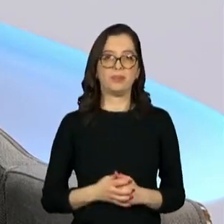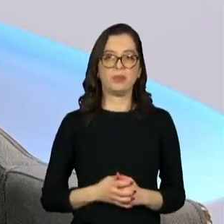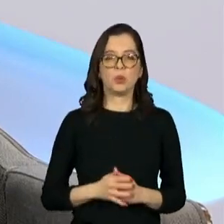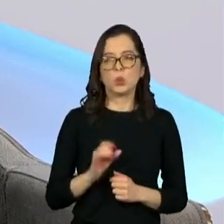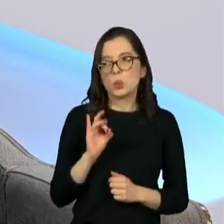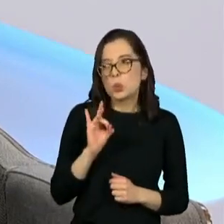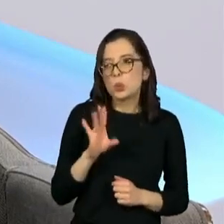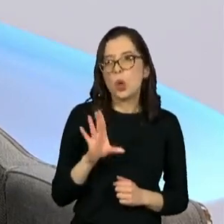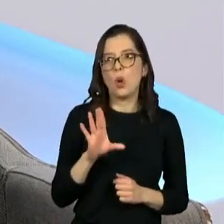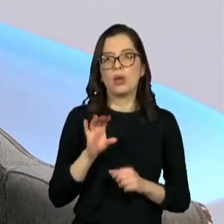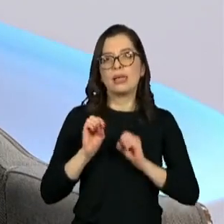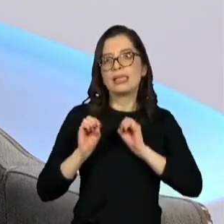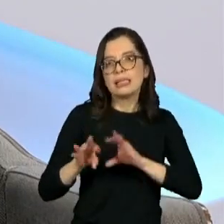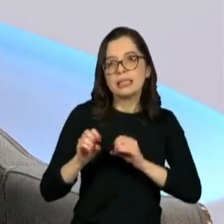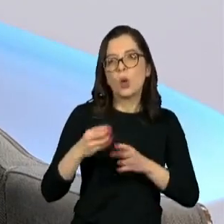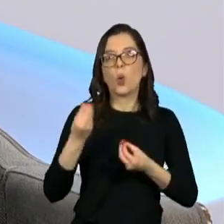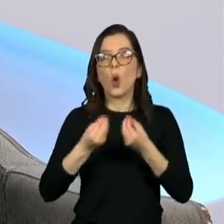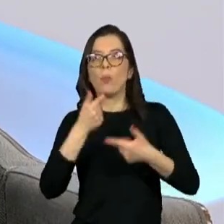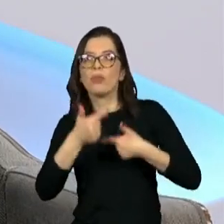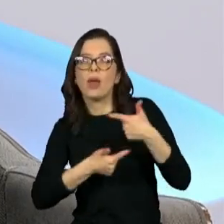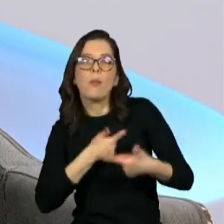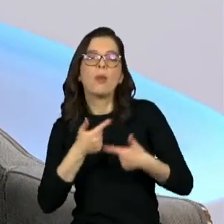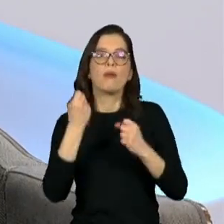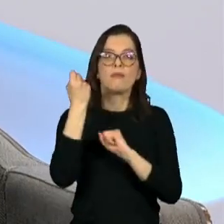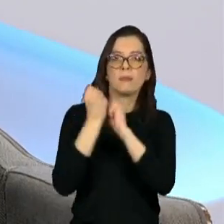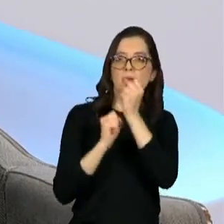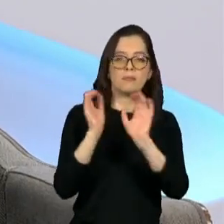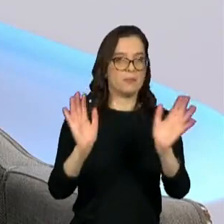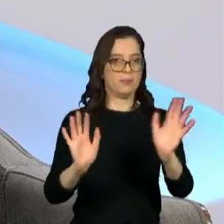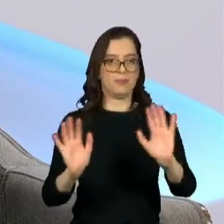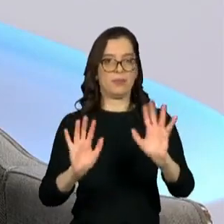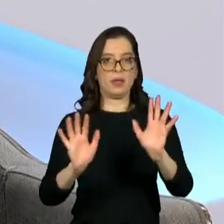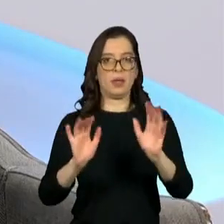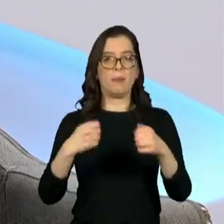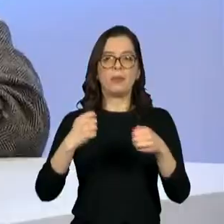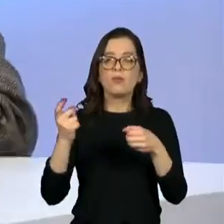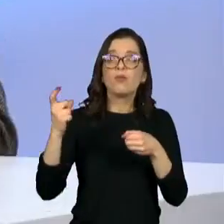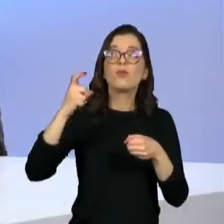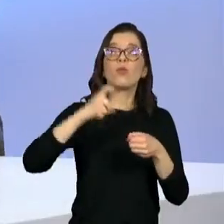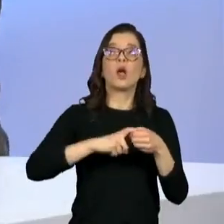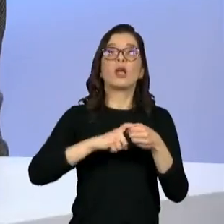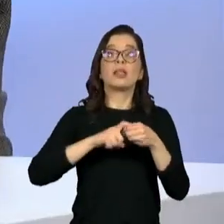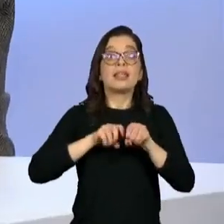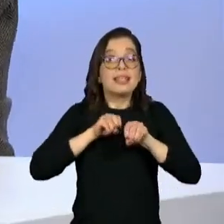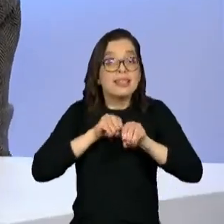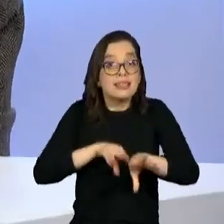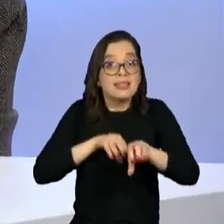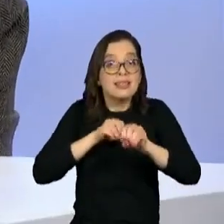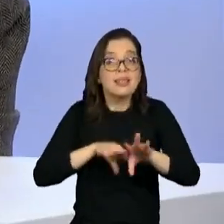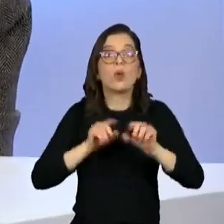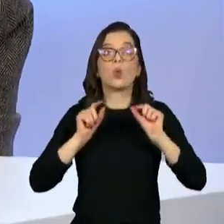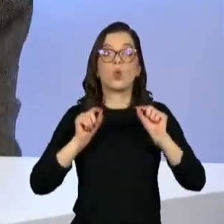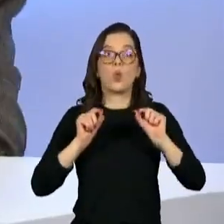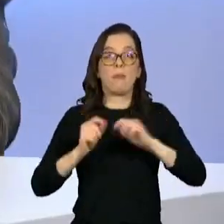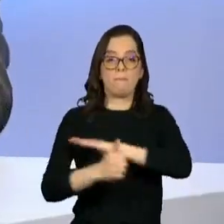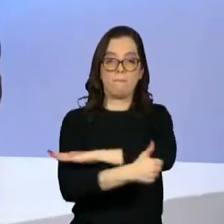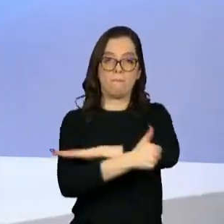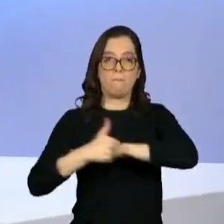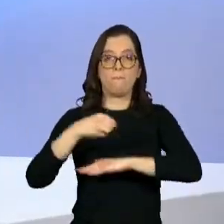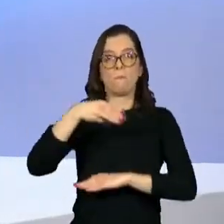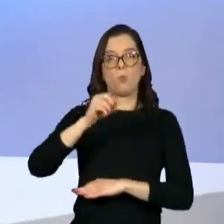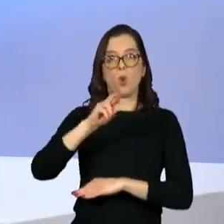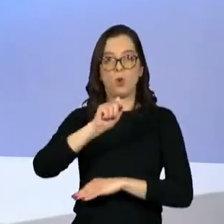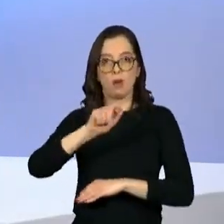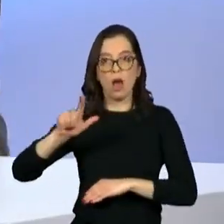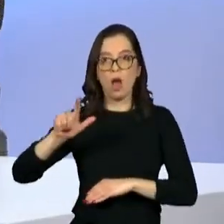para o mercado de trabalho e resgatar uma educação que seja moral e cívica. No nosso contexto brasileiro, Gabriela já